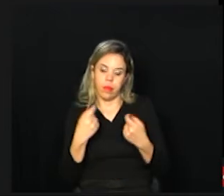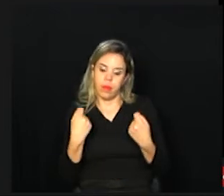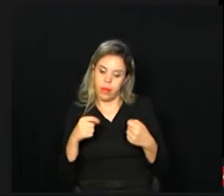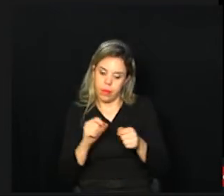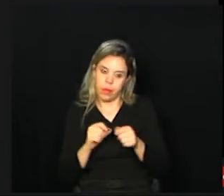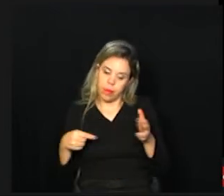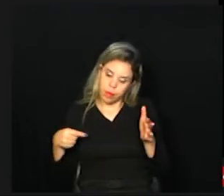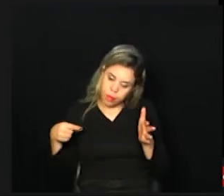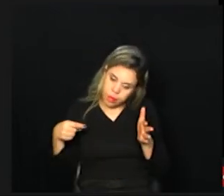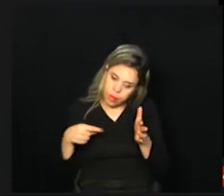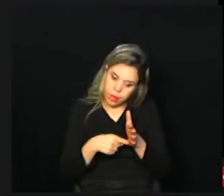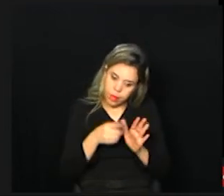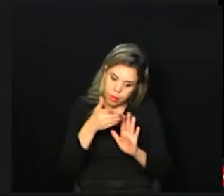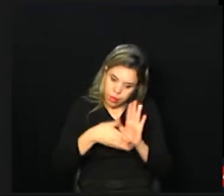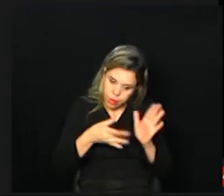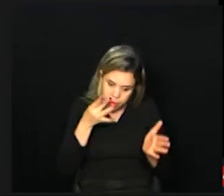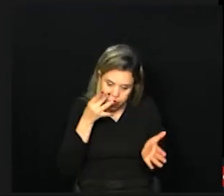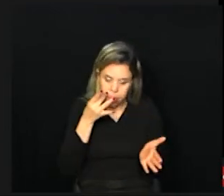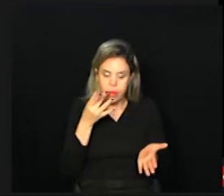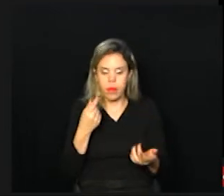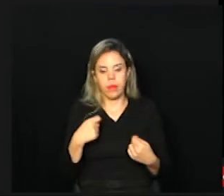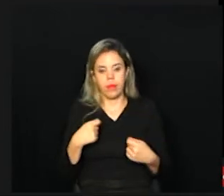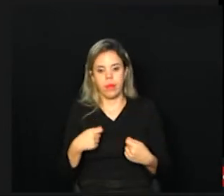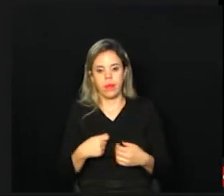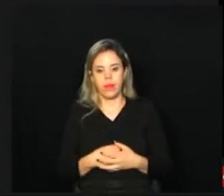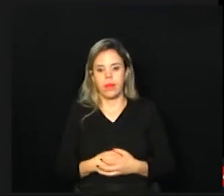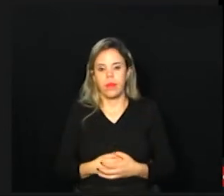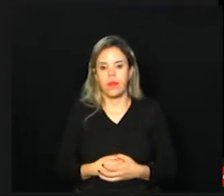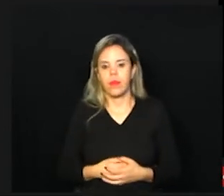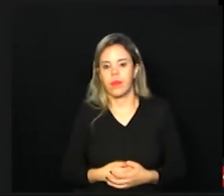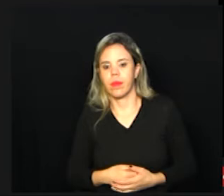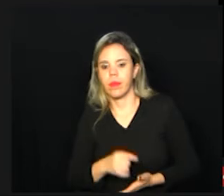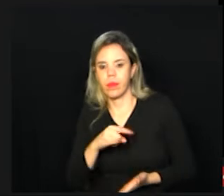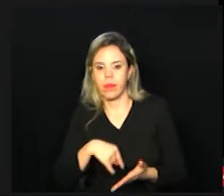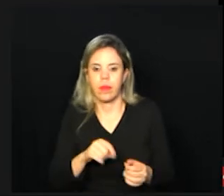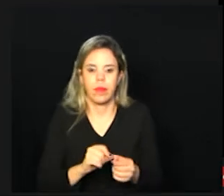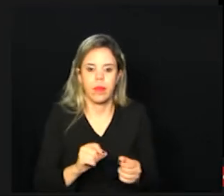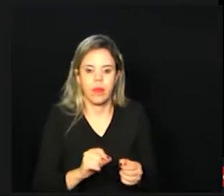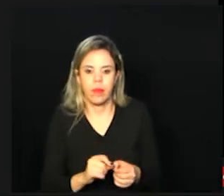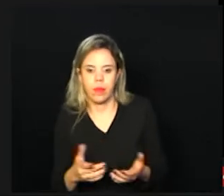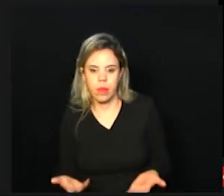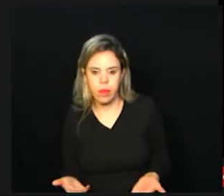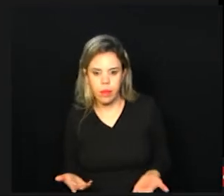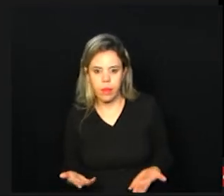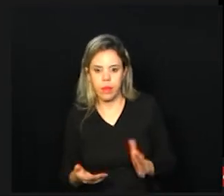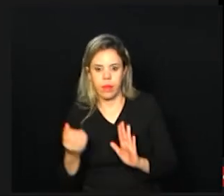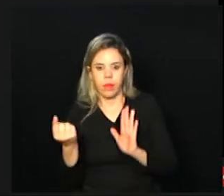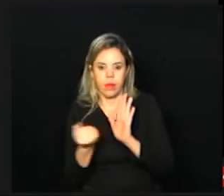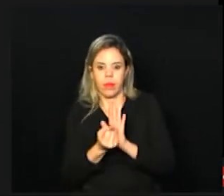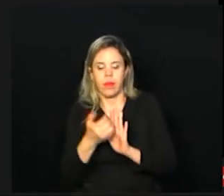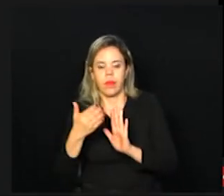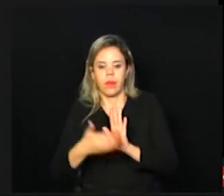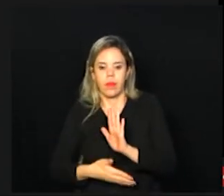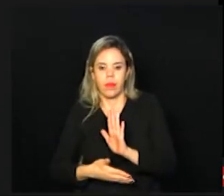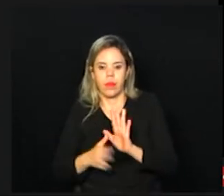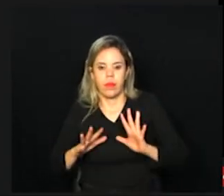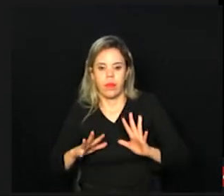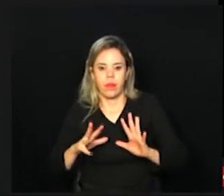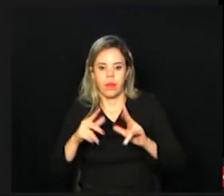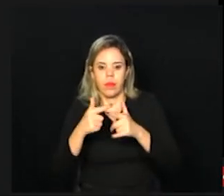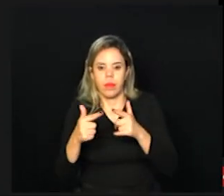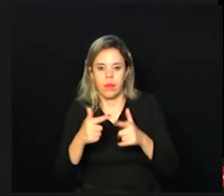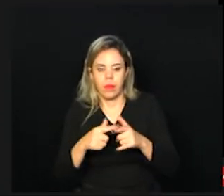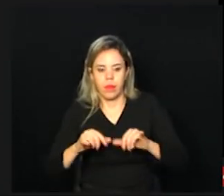denúncia, não fizer um boletim de ocorrência, registrar sobre toda a agressão que ela